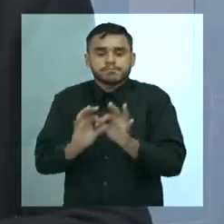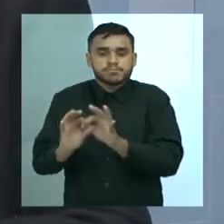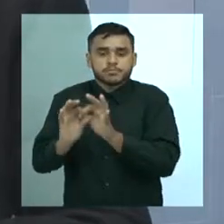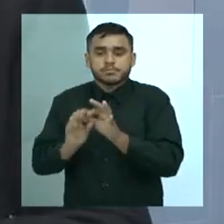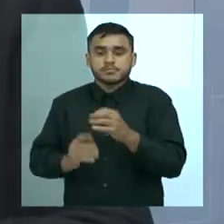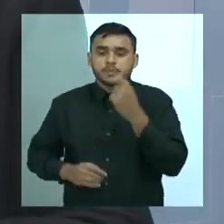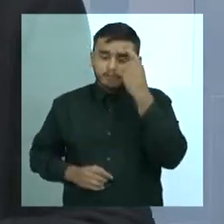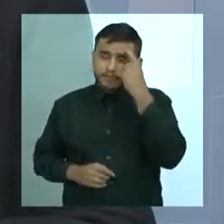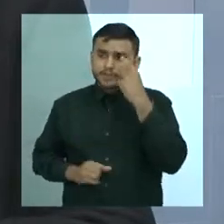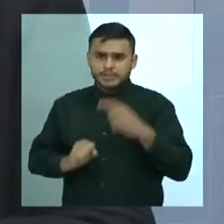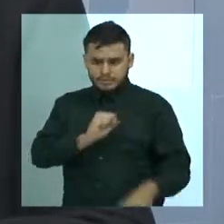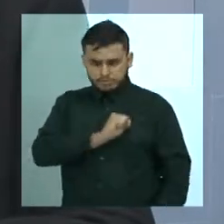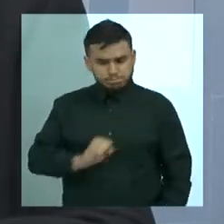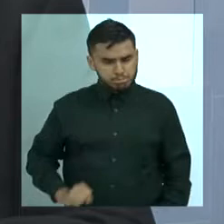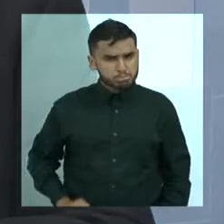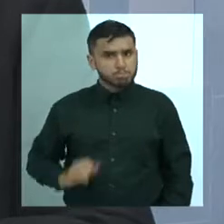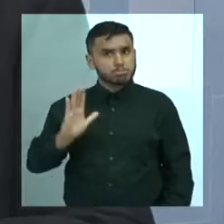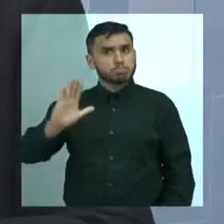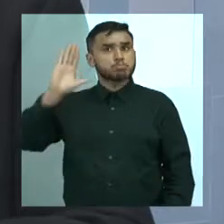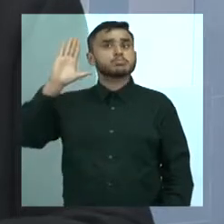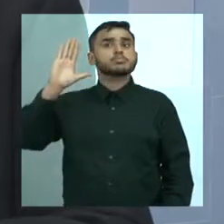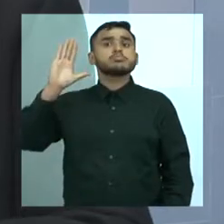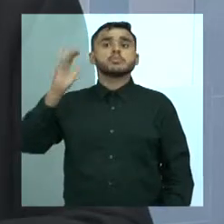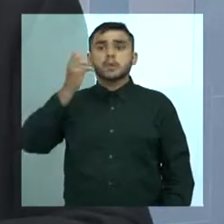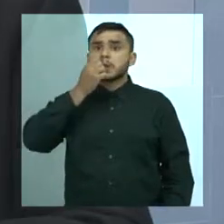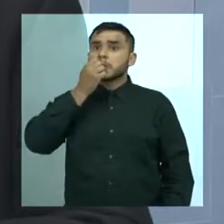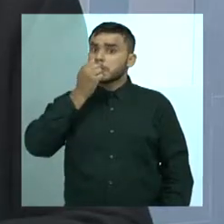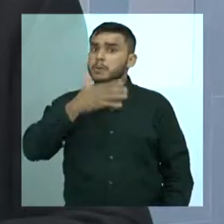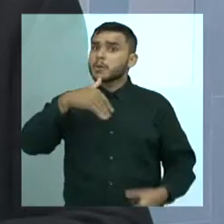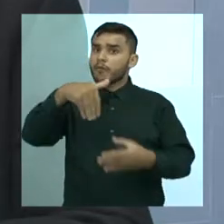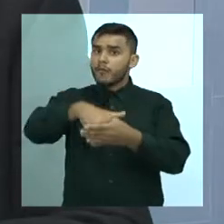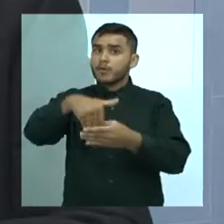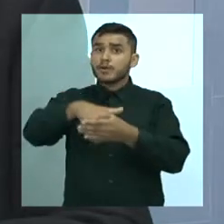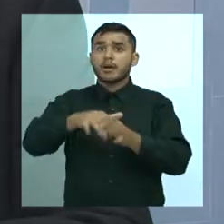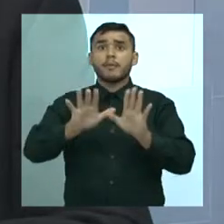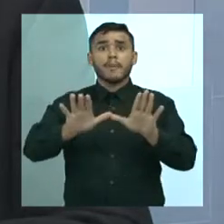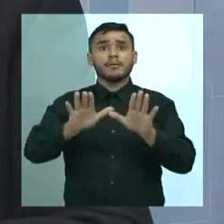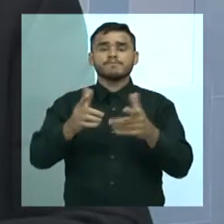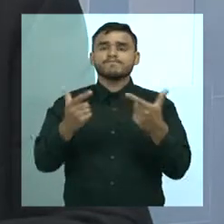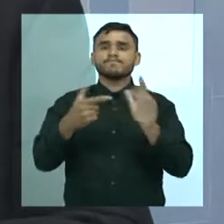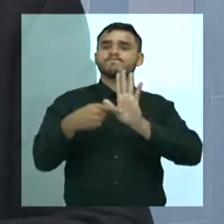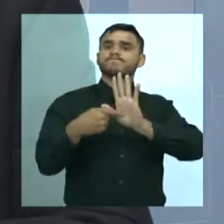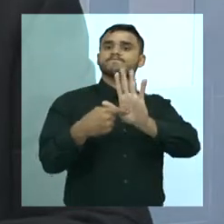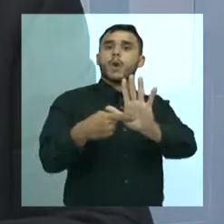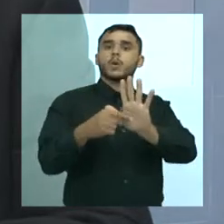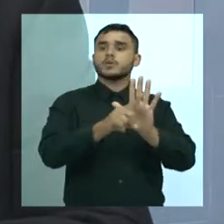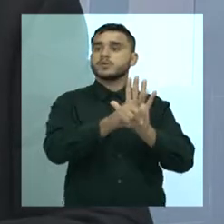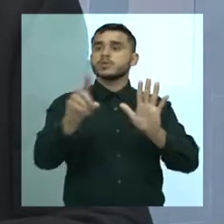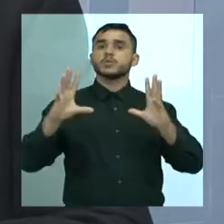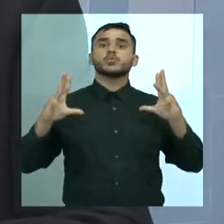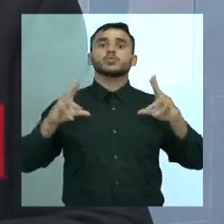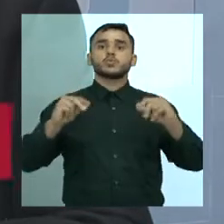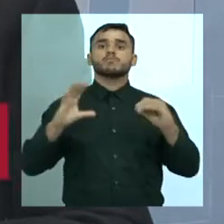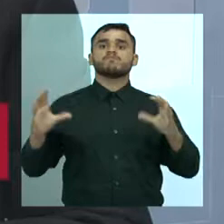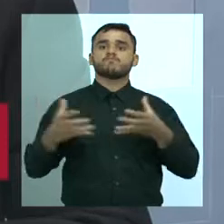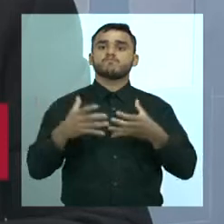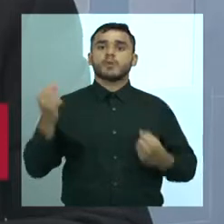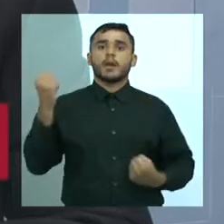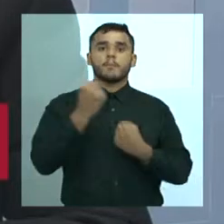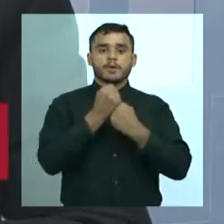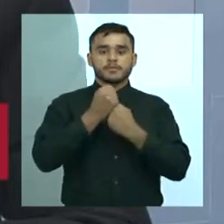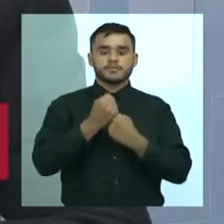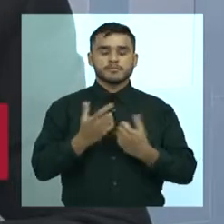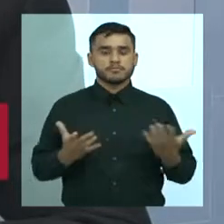teve ao Senado, ela não tem, assim, uma representatividade que desse a ela uma credencial de pegar um partido